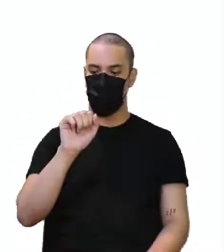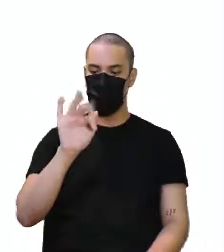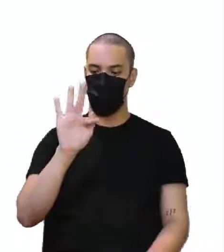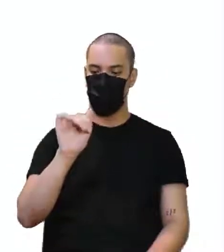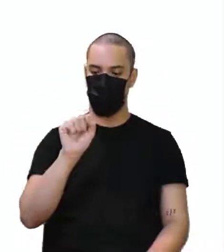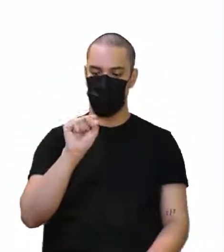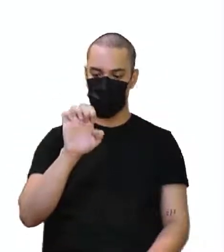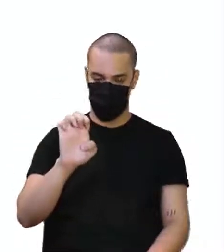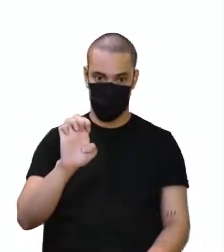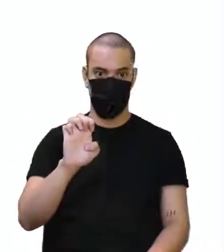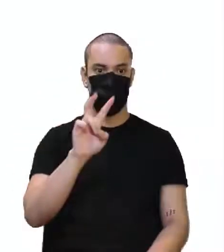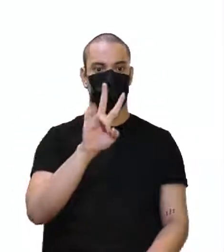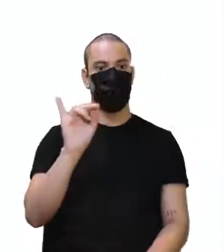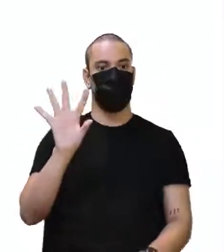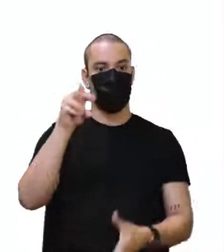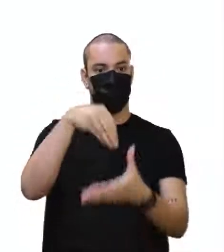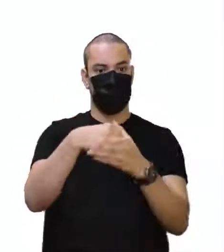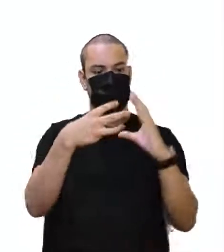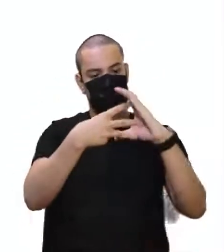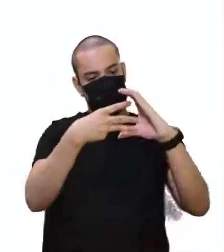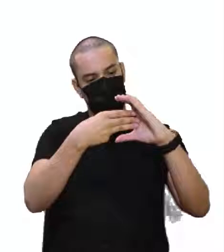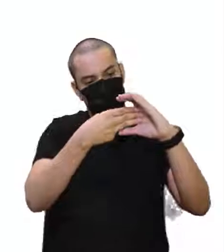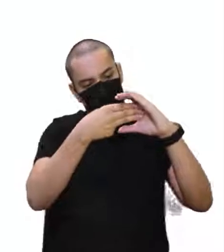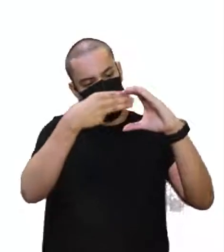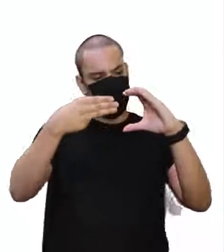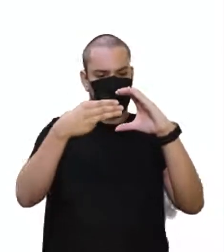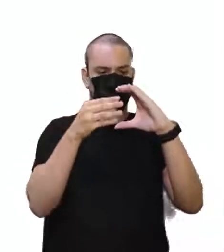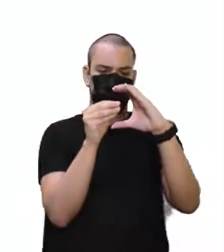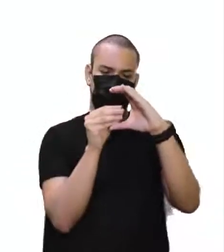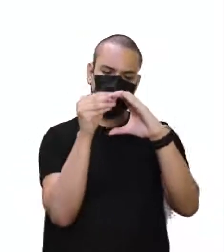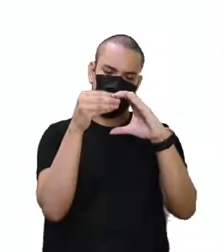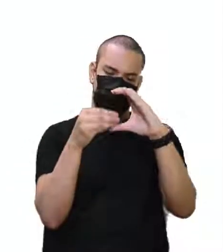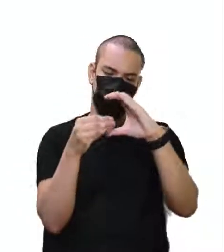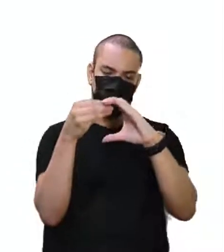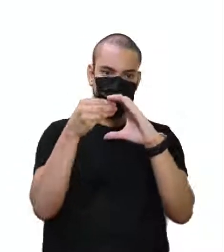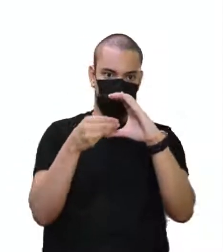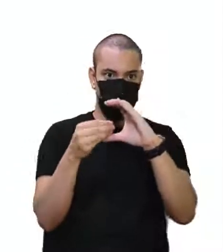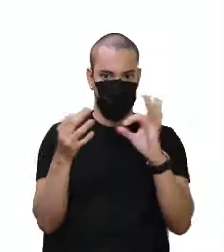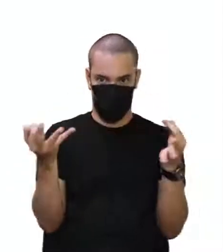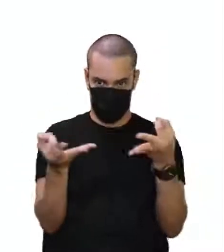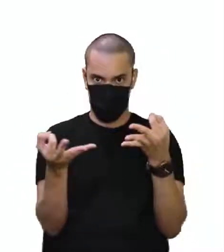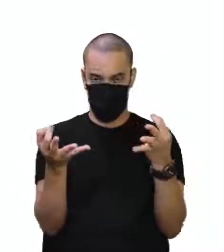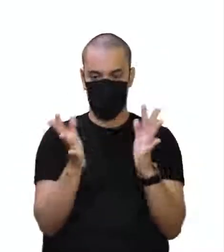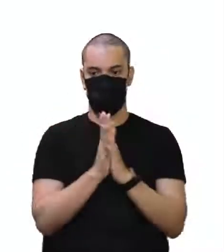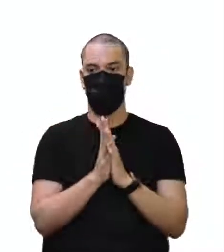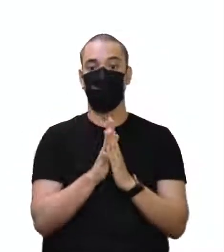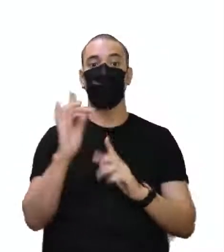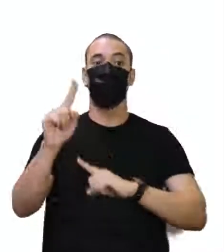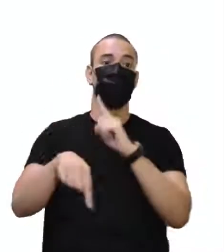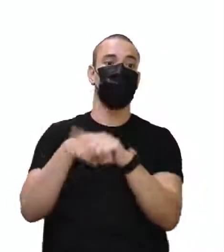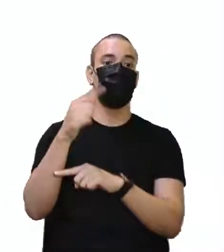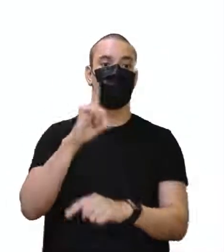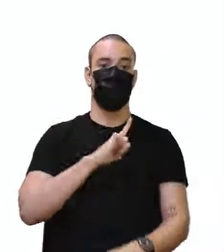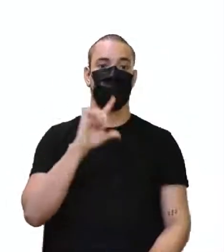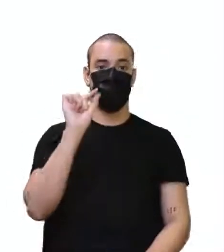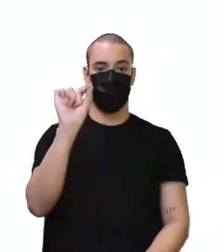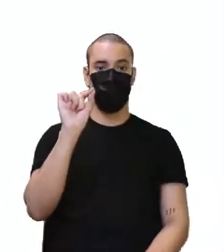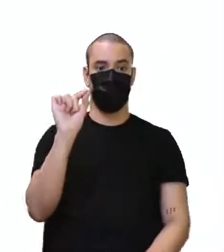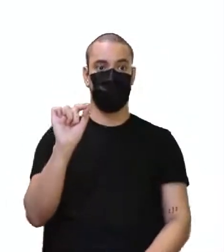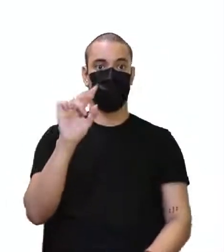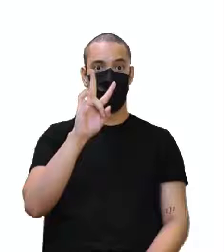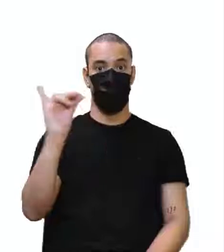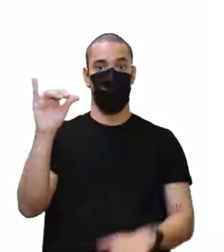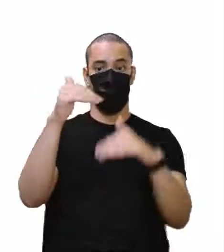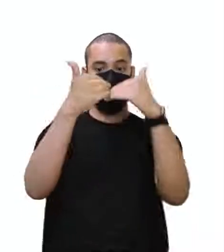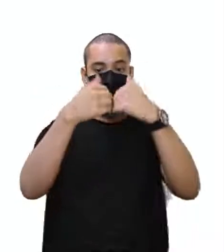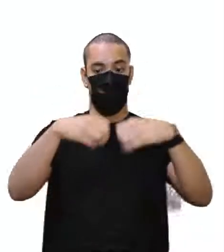célula e vão ficar ali na metade da célula como os cromossomos homólogos. Perfeito. Depois você vai ter a